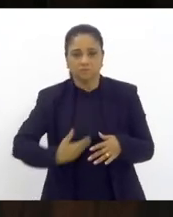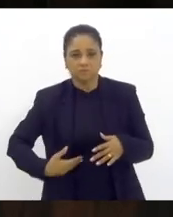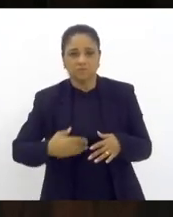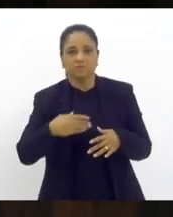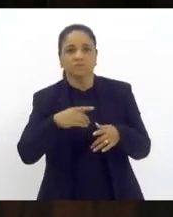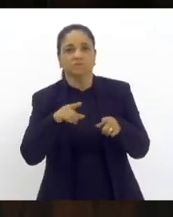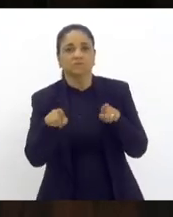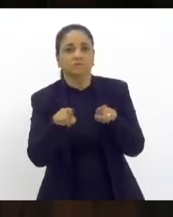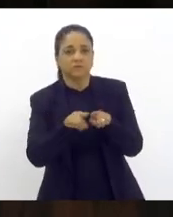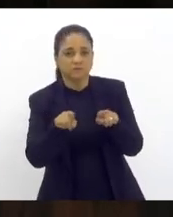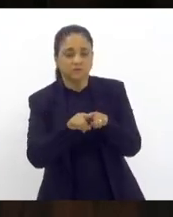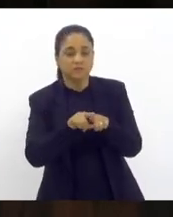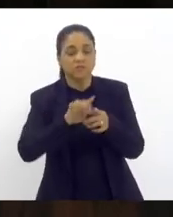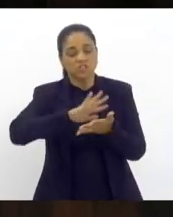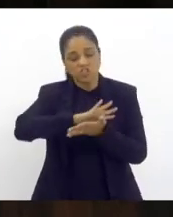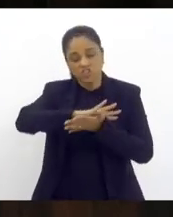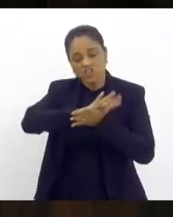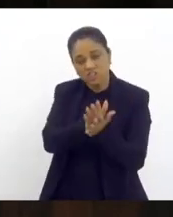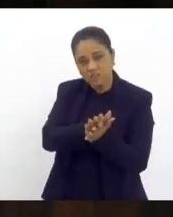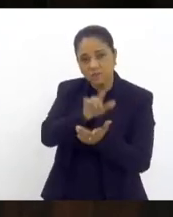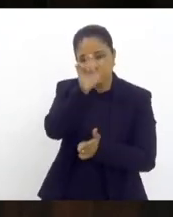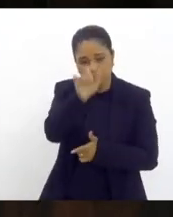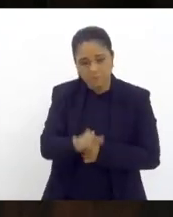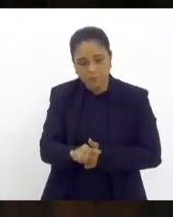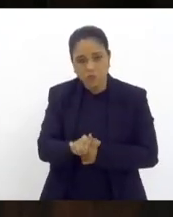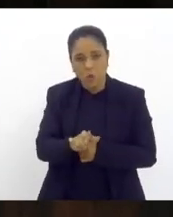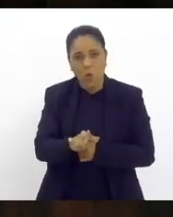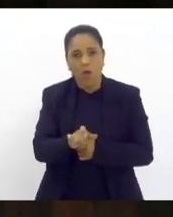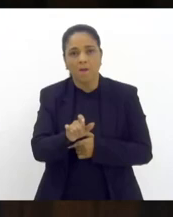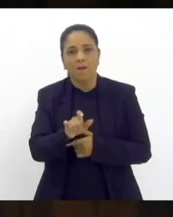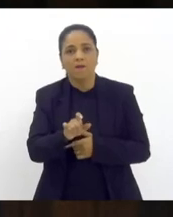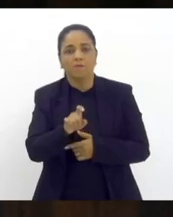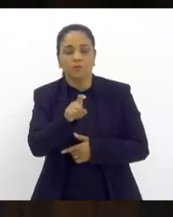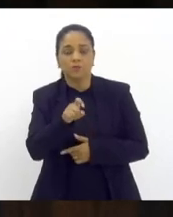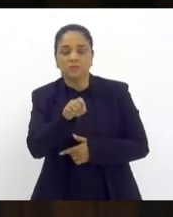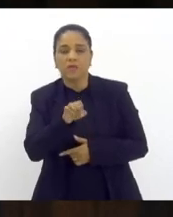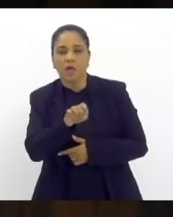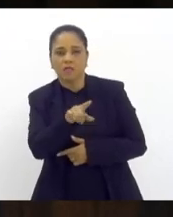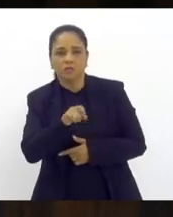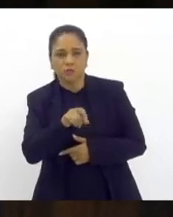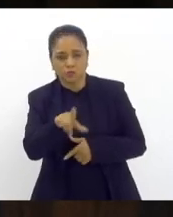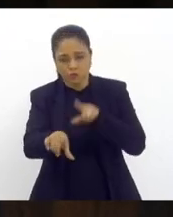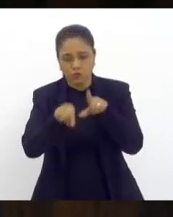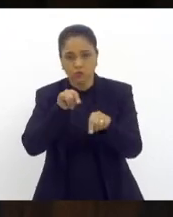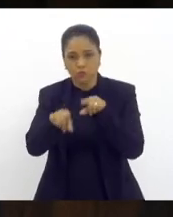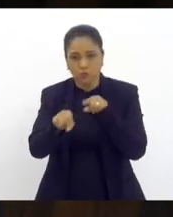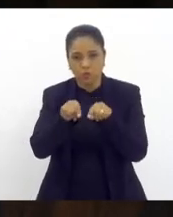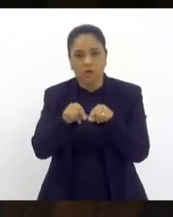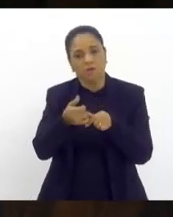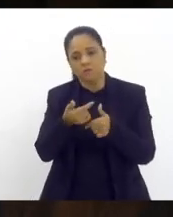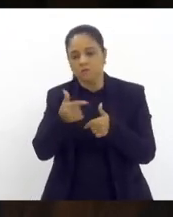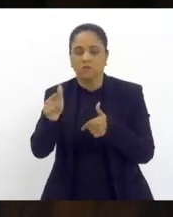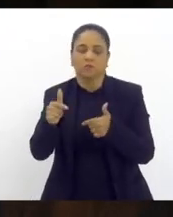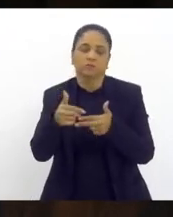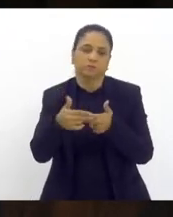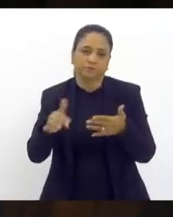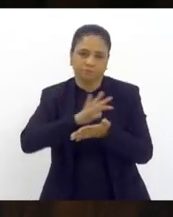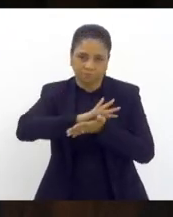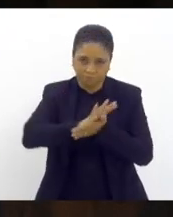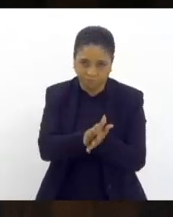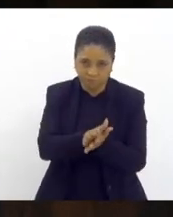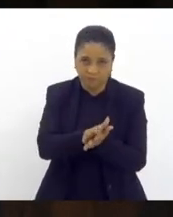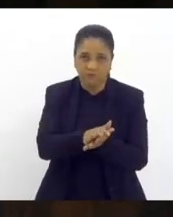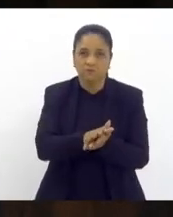discriminem as pessoas por preconceito de sexo, orientação sexual e da outras providências, pendendo